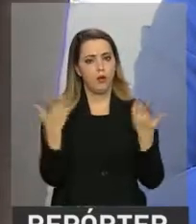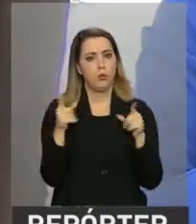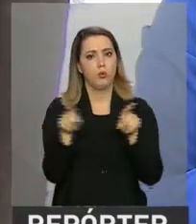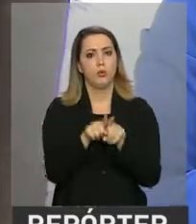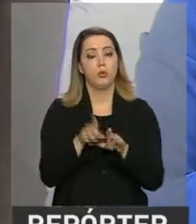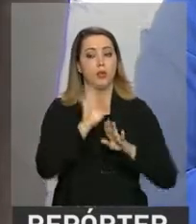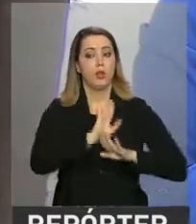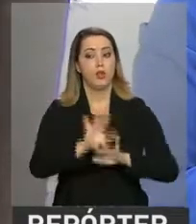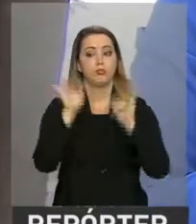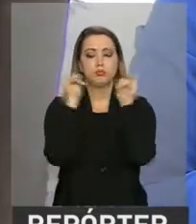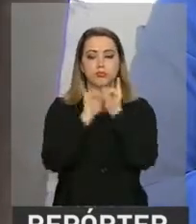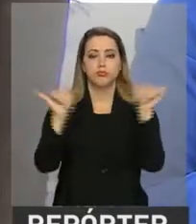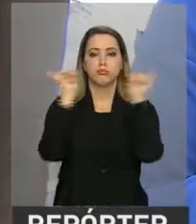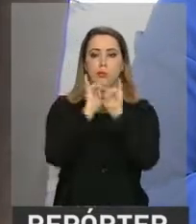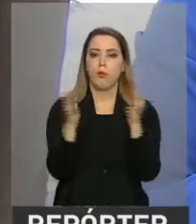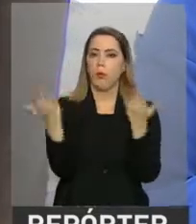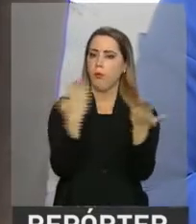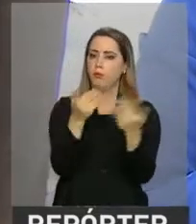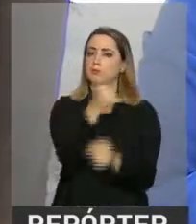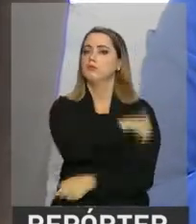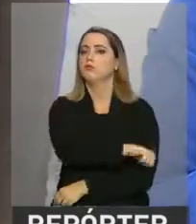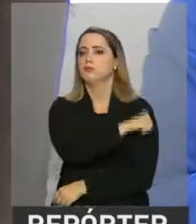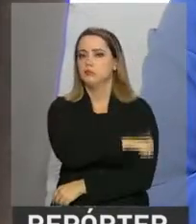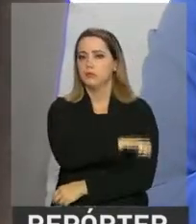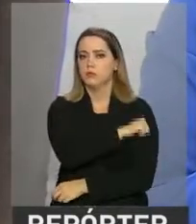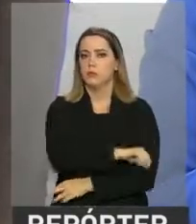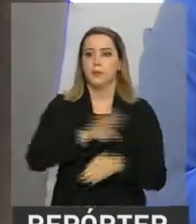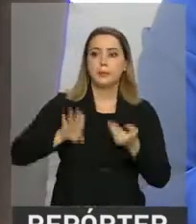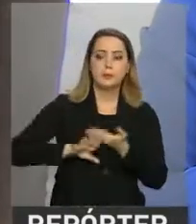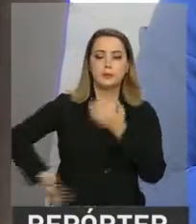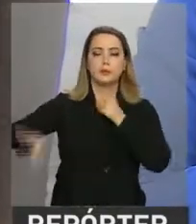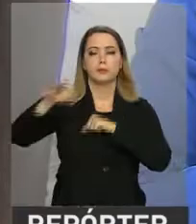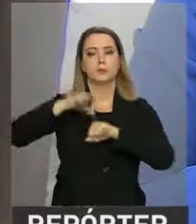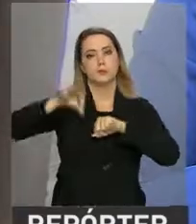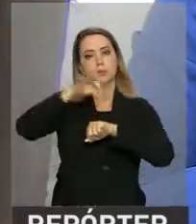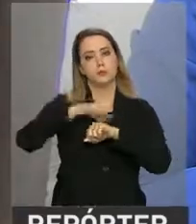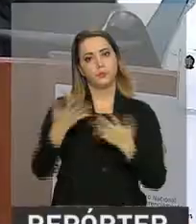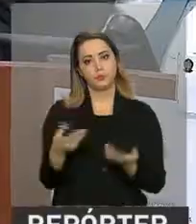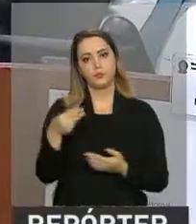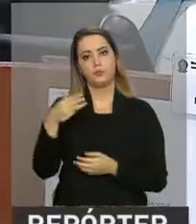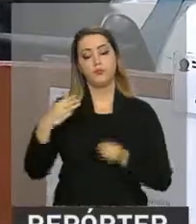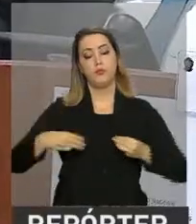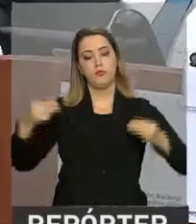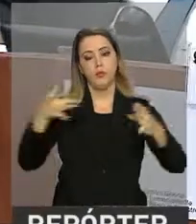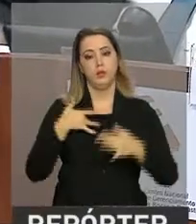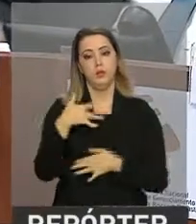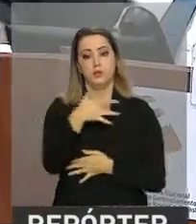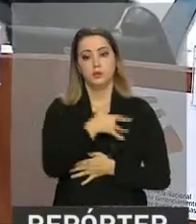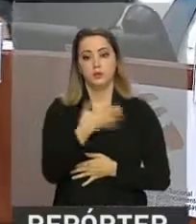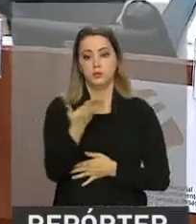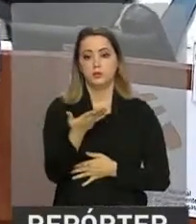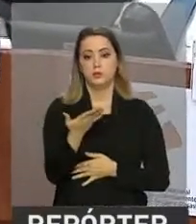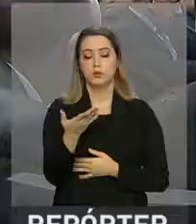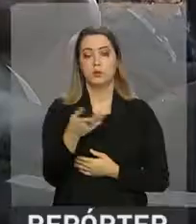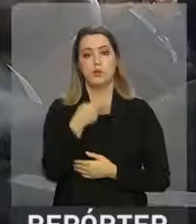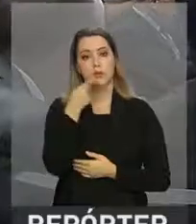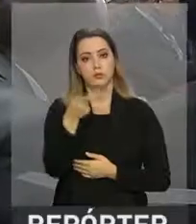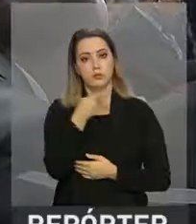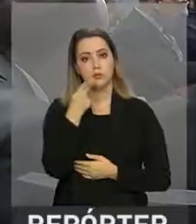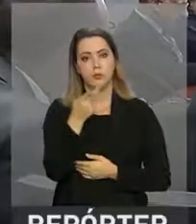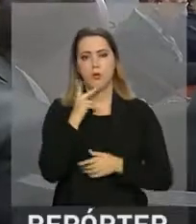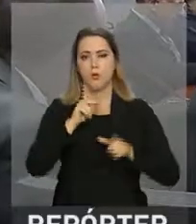essa do rio de janeiro de combate ao aedes aegypti o ministro da saúde ricardo barros fez uma